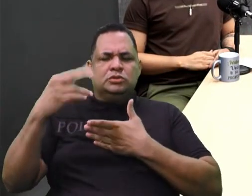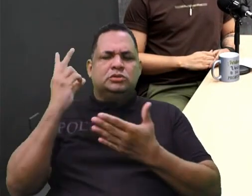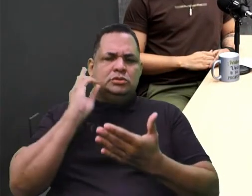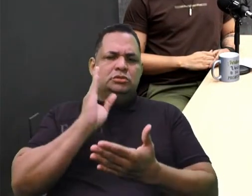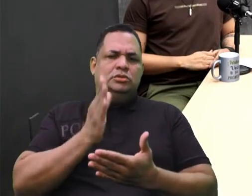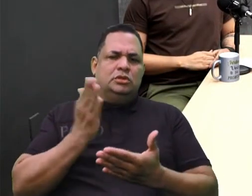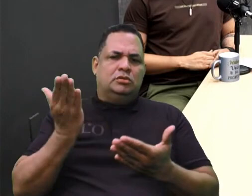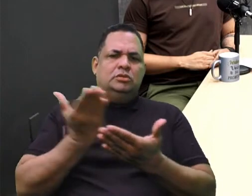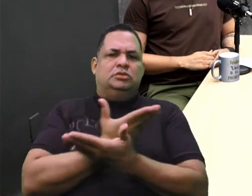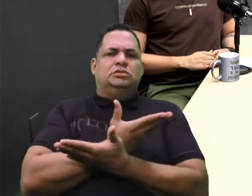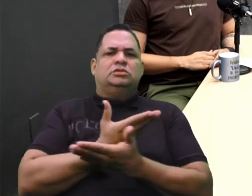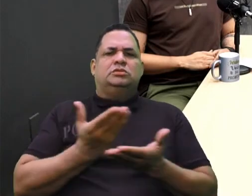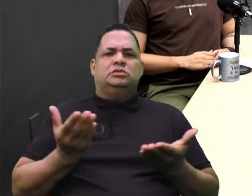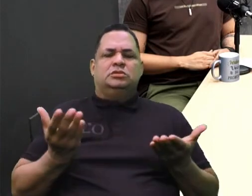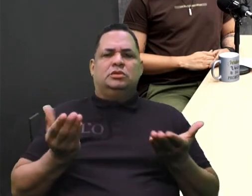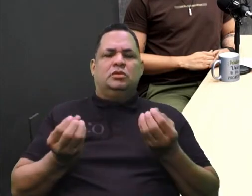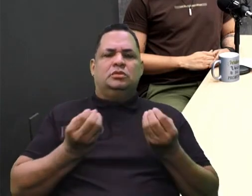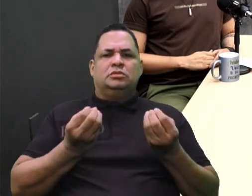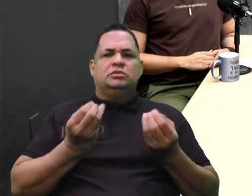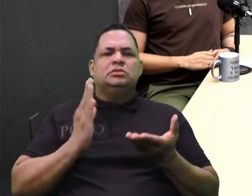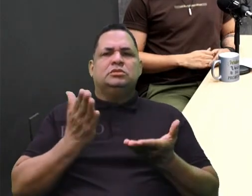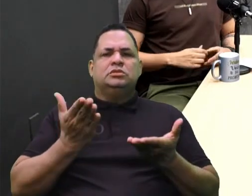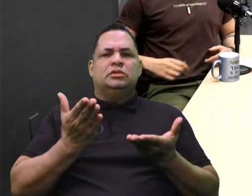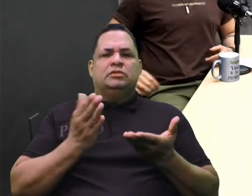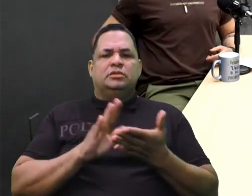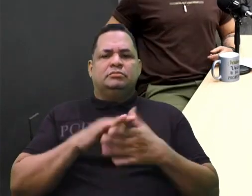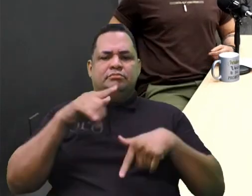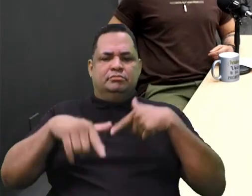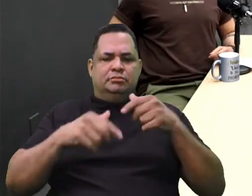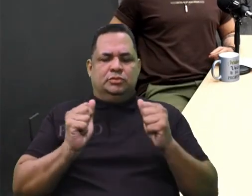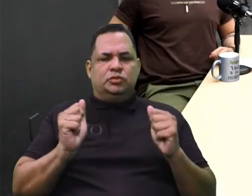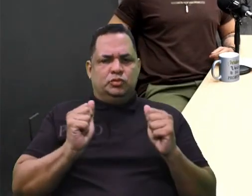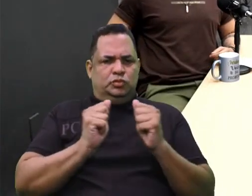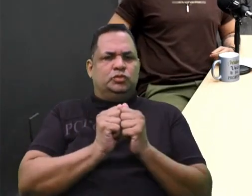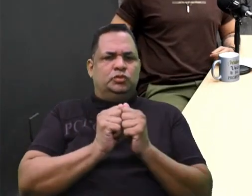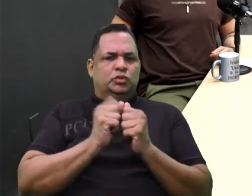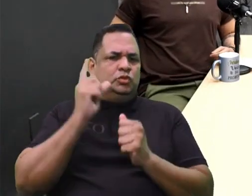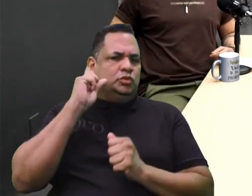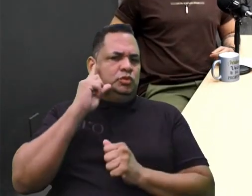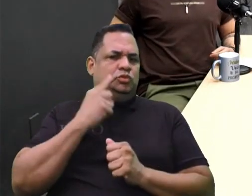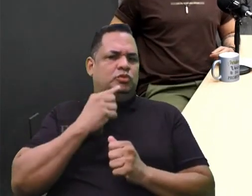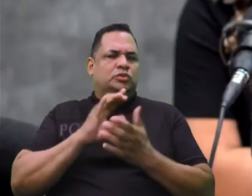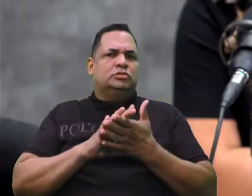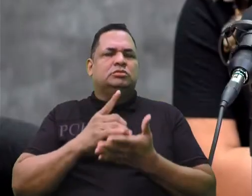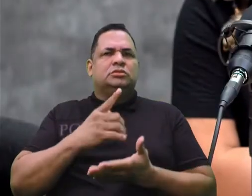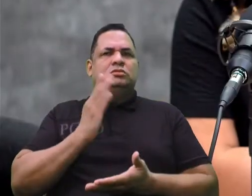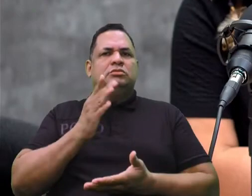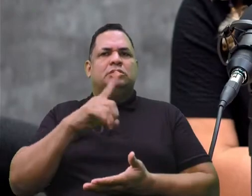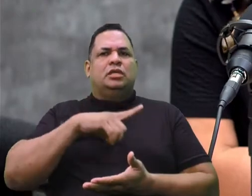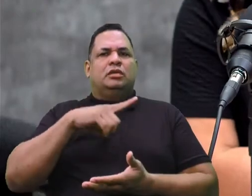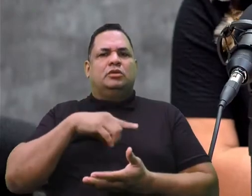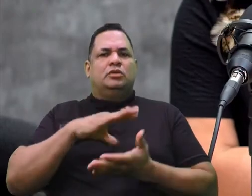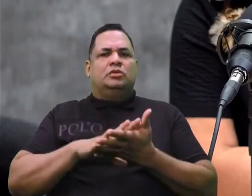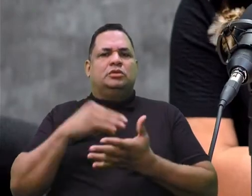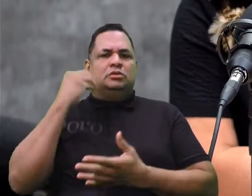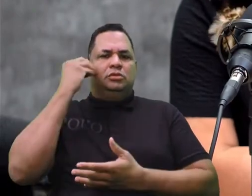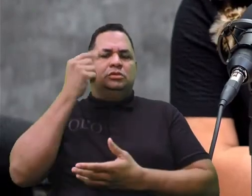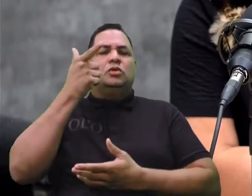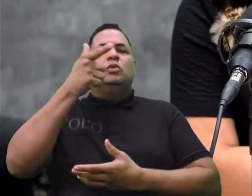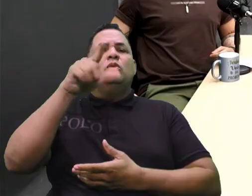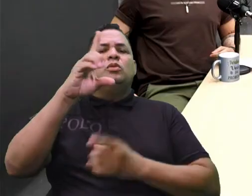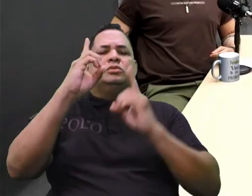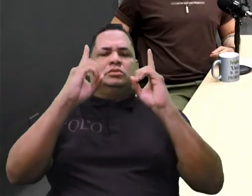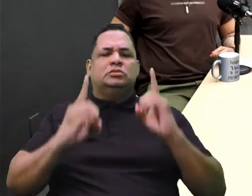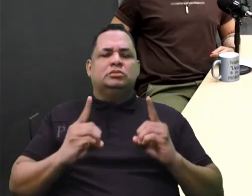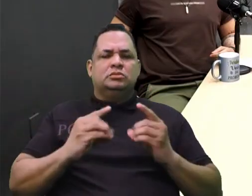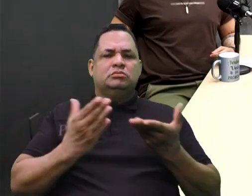seja em que área que fosse, né? Tu já foi trabalhar diretamente com surdo ou tu teve outra experiência com outras deficiências? Não, era